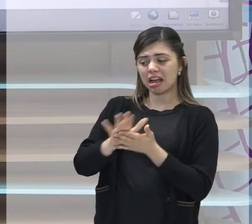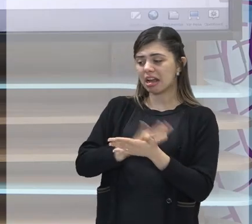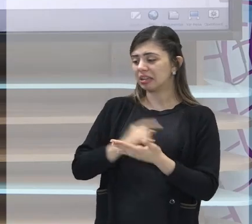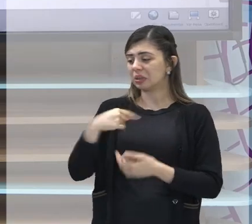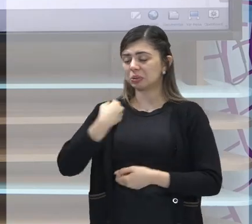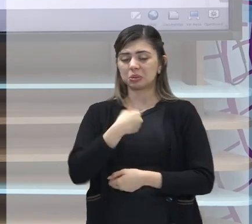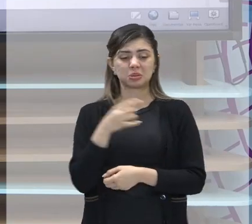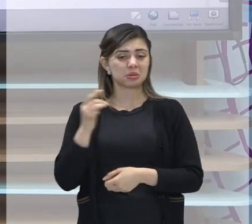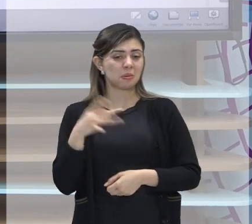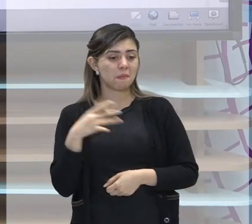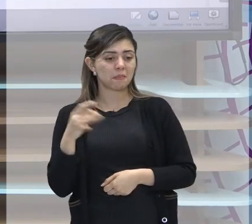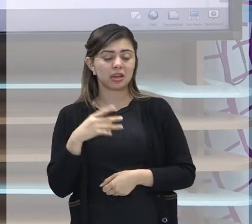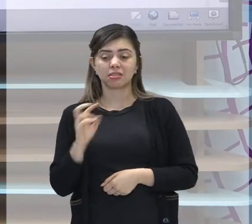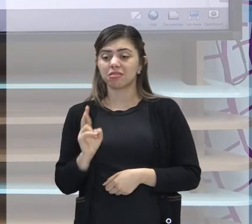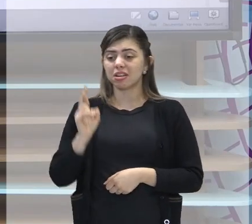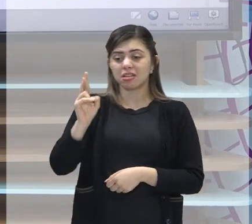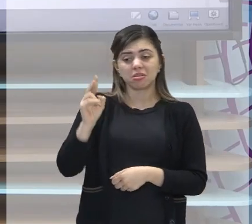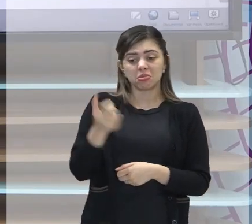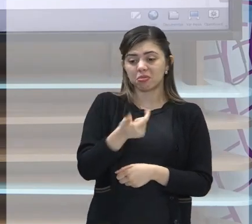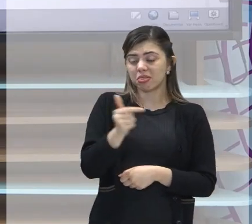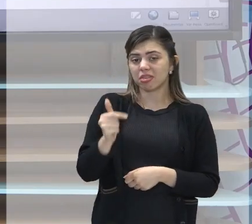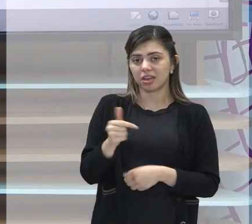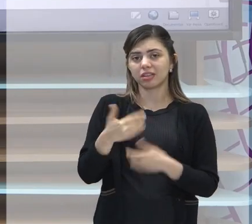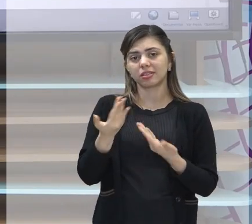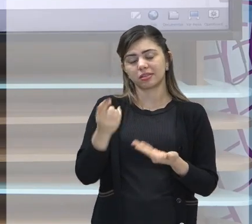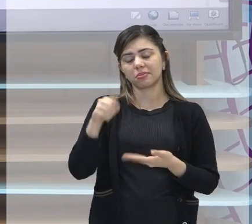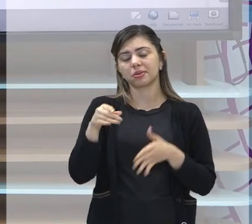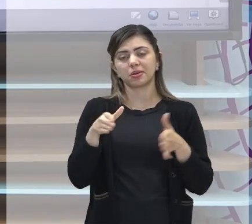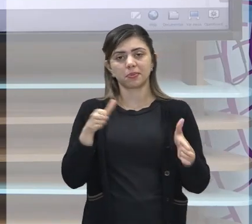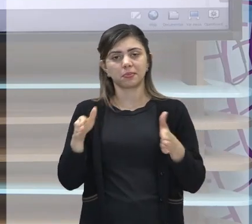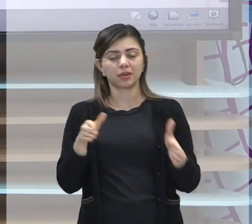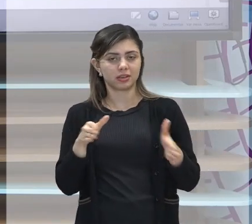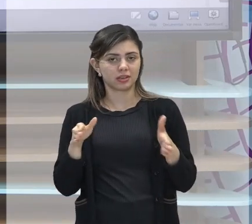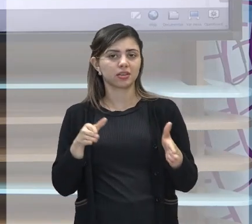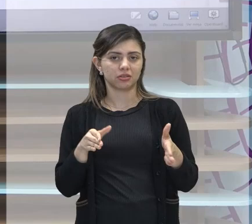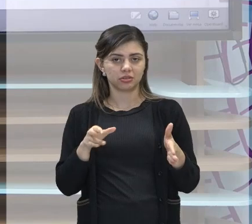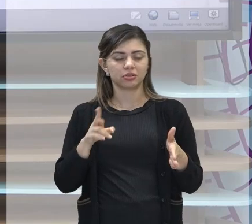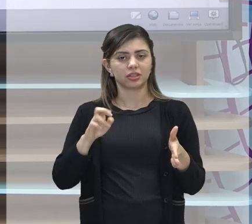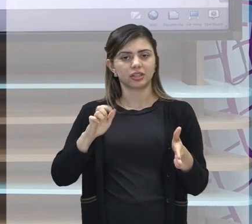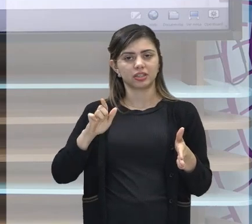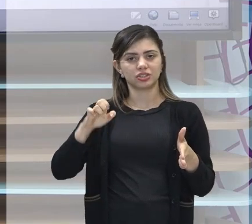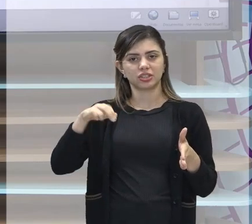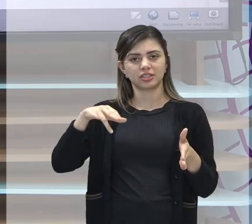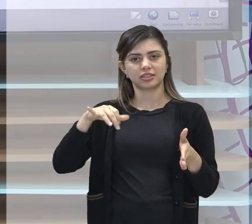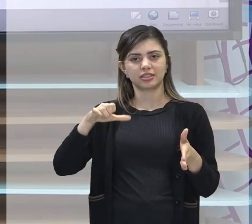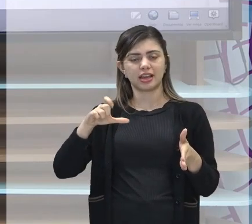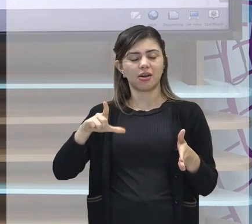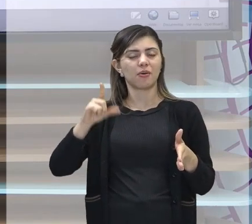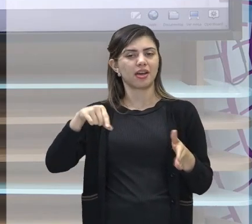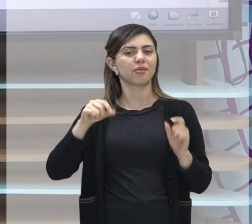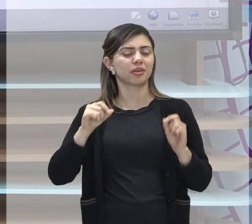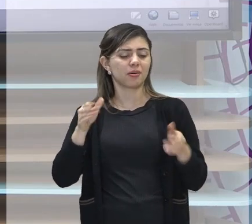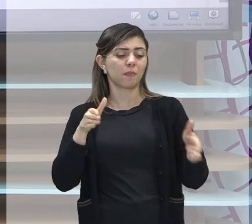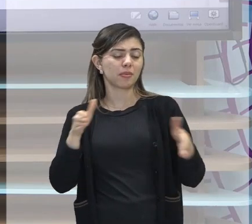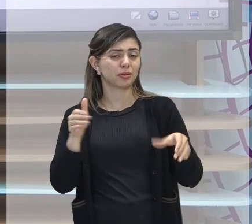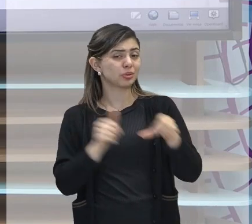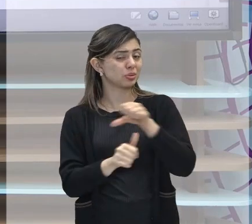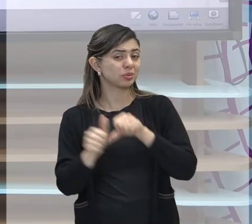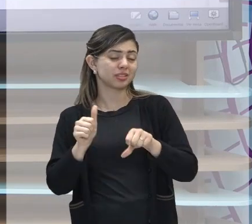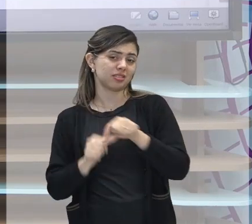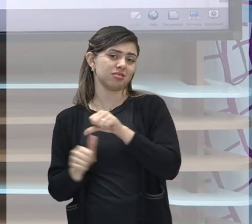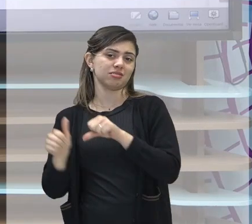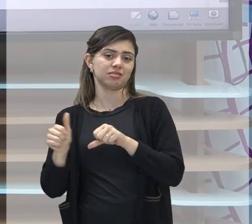Então estamos sem líder. É por isso que o período regencial é um período de instabilidade, porque você tem,